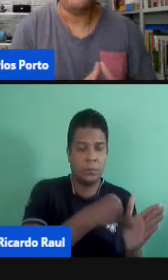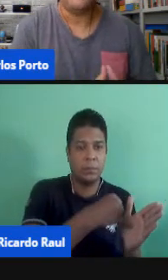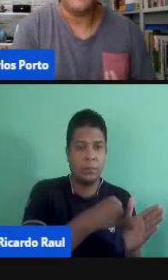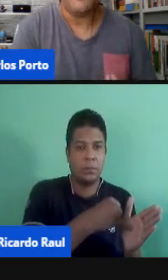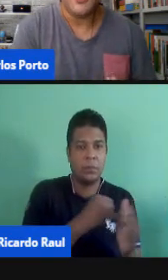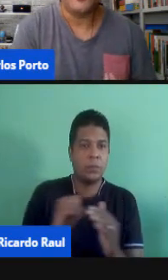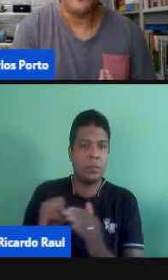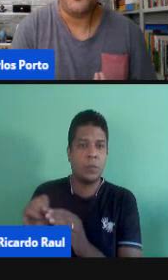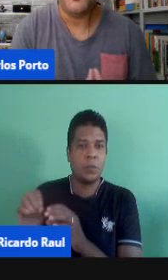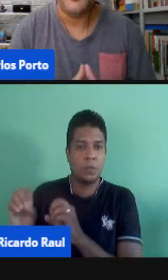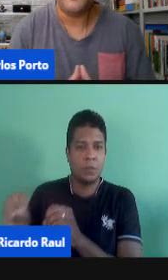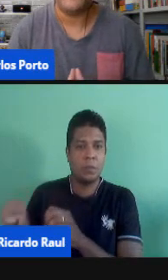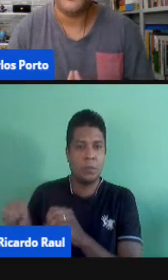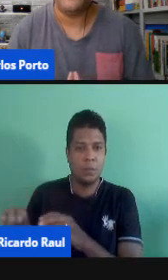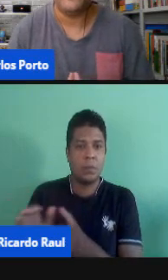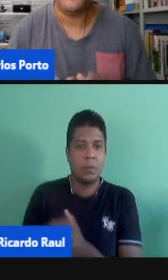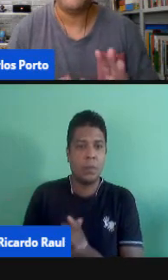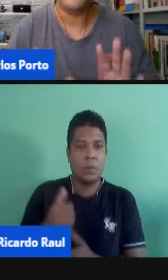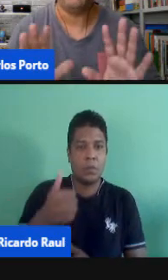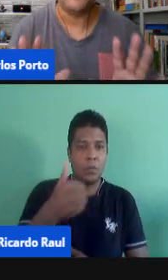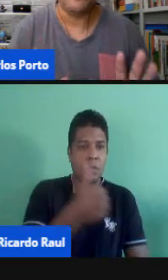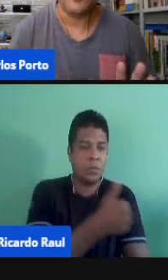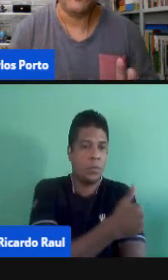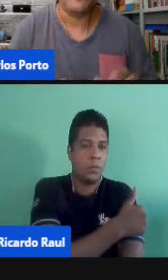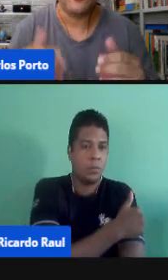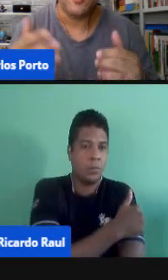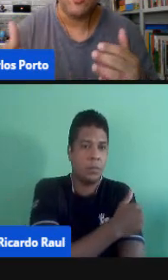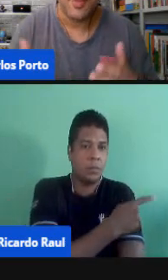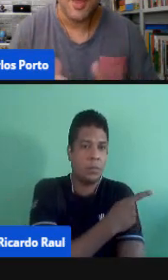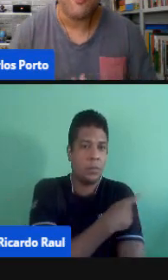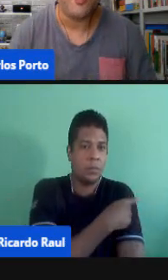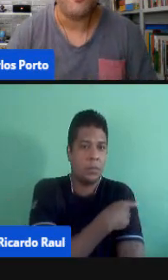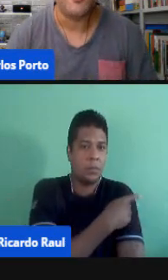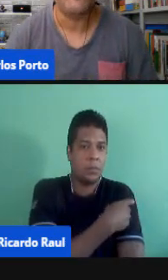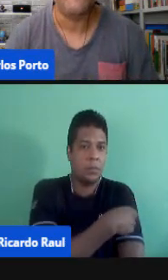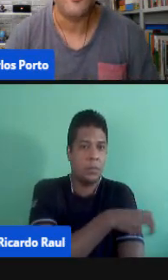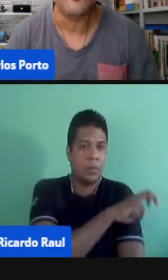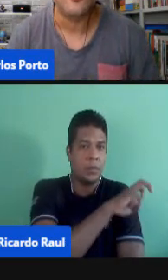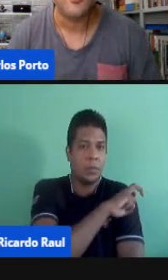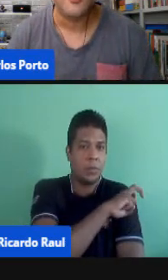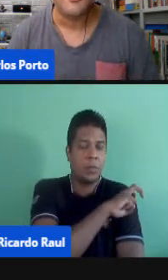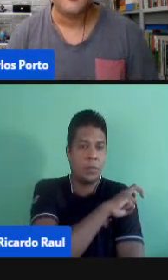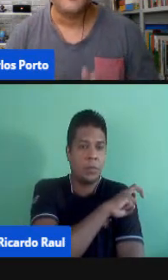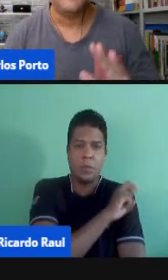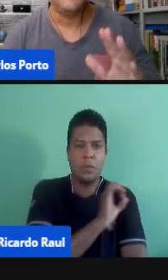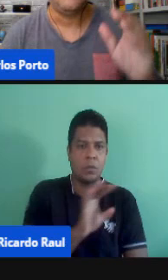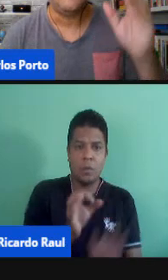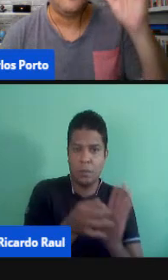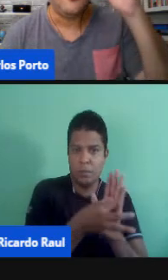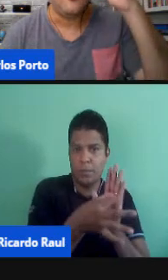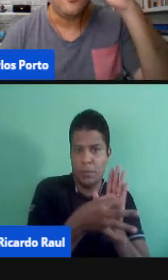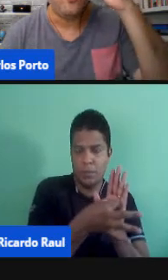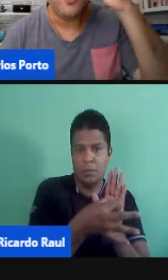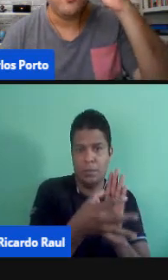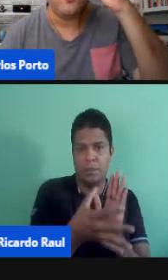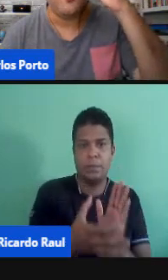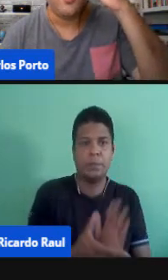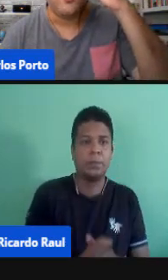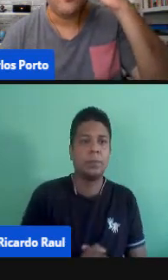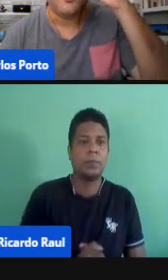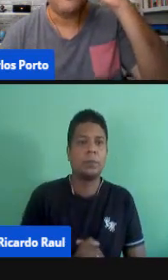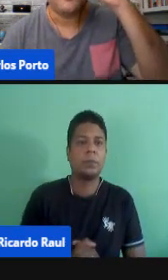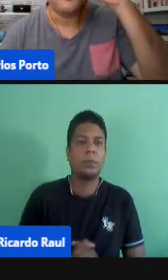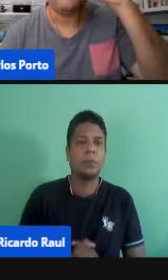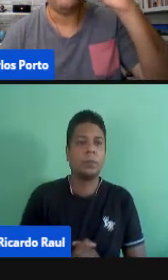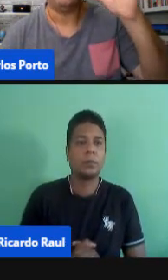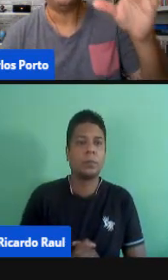que pode ser trabalhado do 1º ao 5º ano, é apenas uma sugestão, reafirmo mais uma vez. E, nesse sentido,